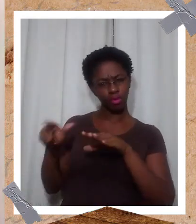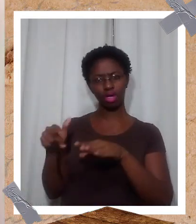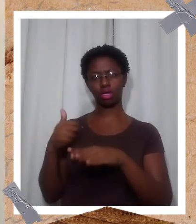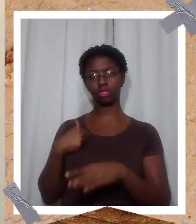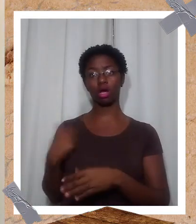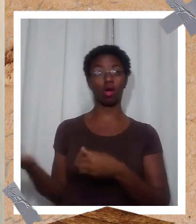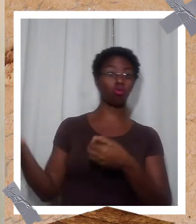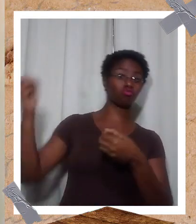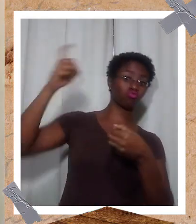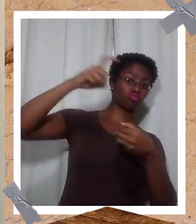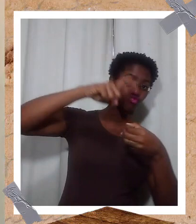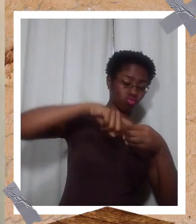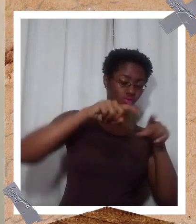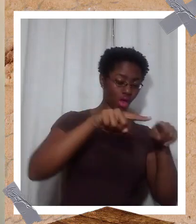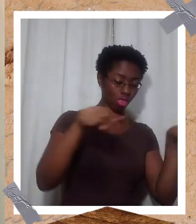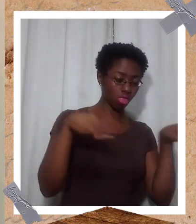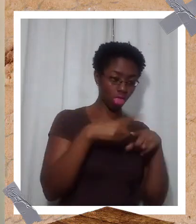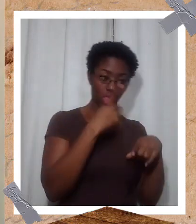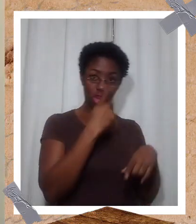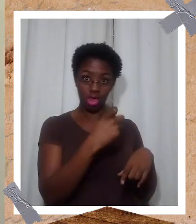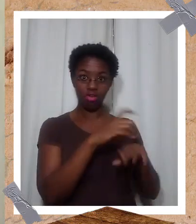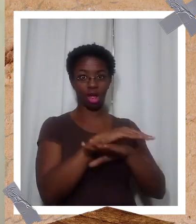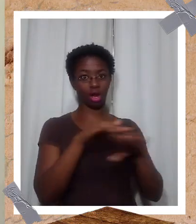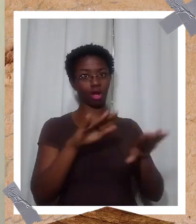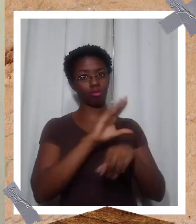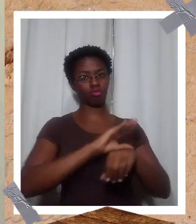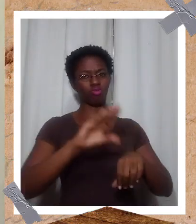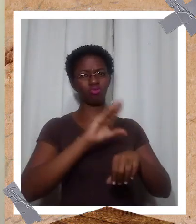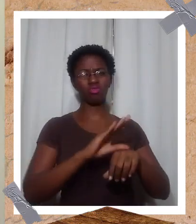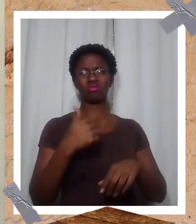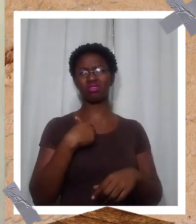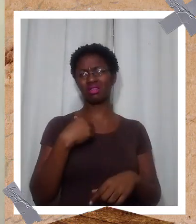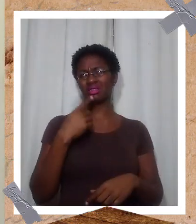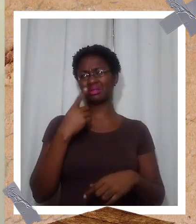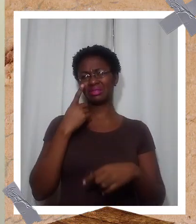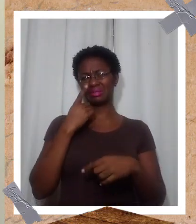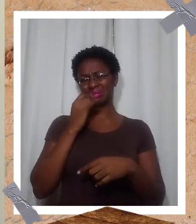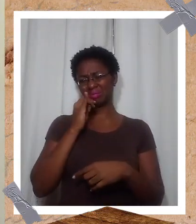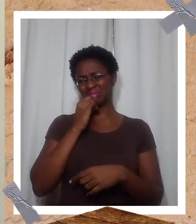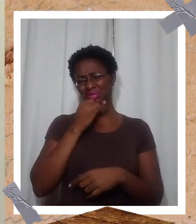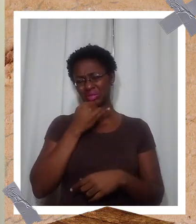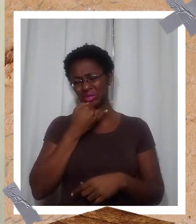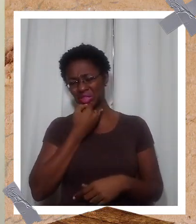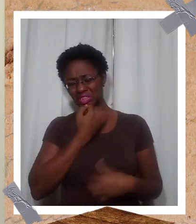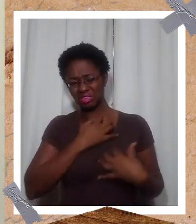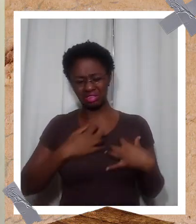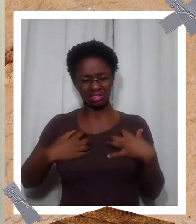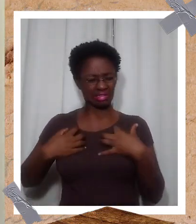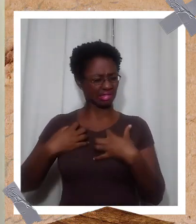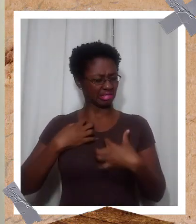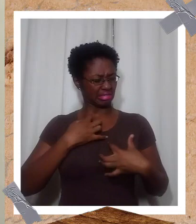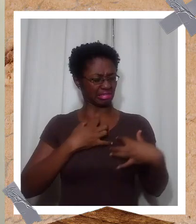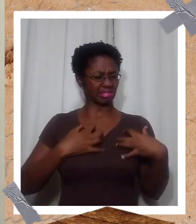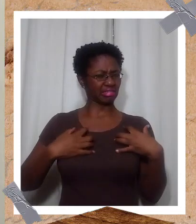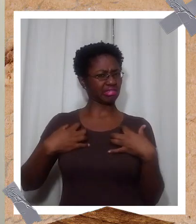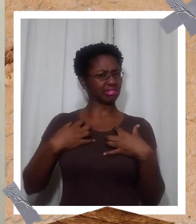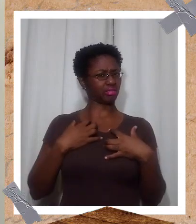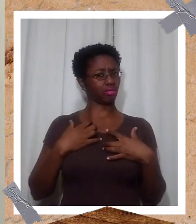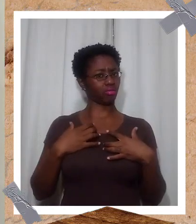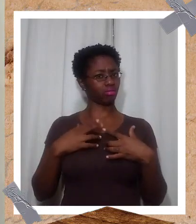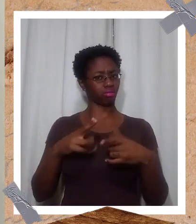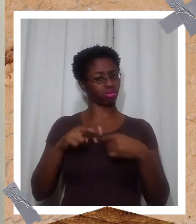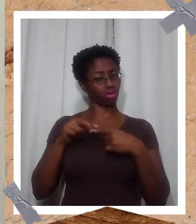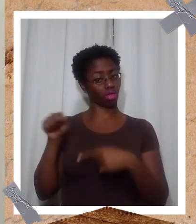para o lixão, pós o curso, eu estava muito triste, muito revoltado com a situação, porque até aquele